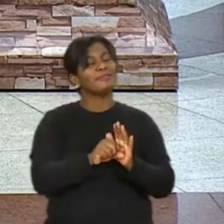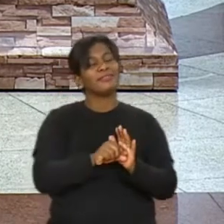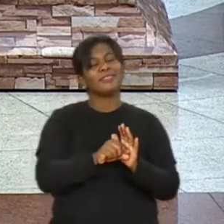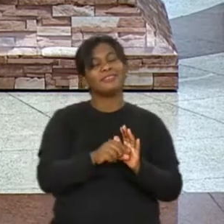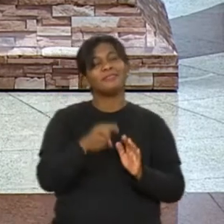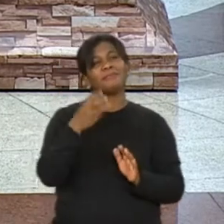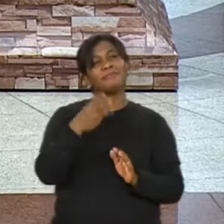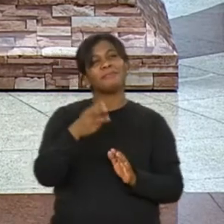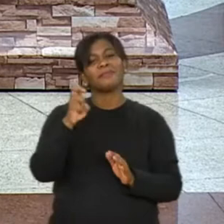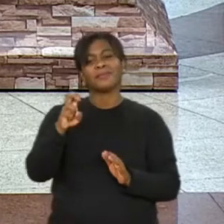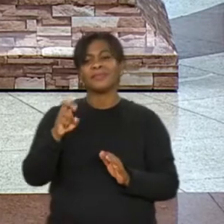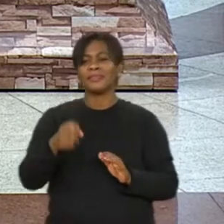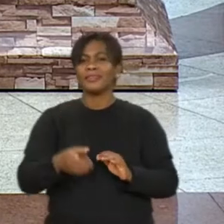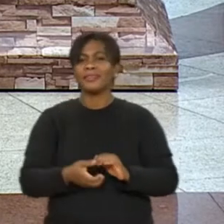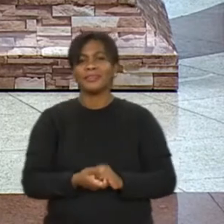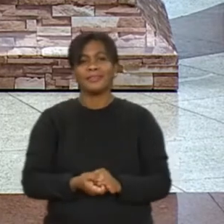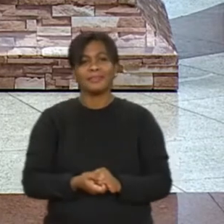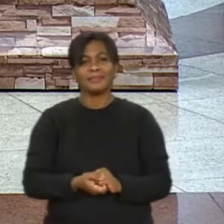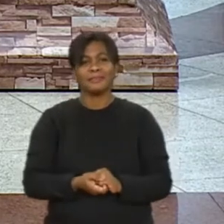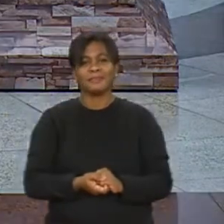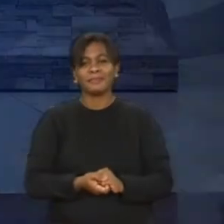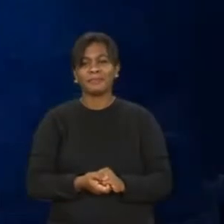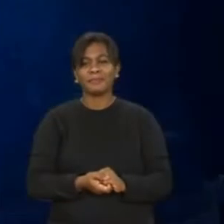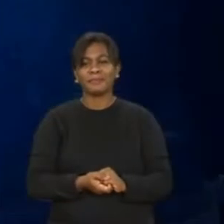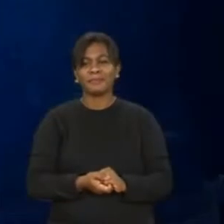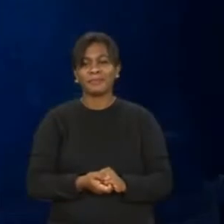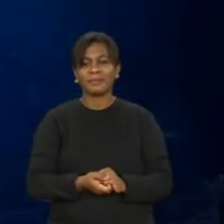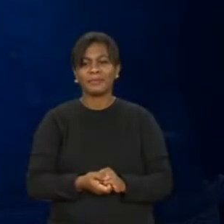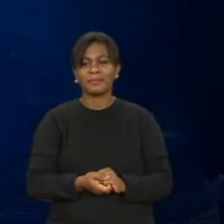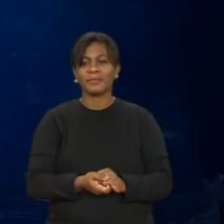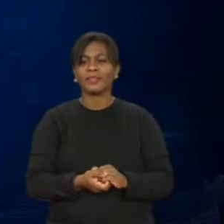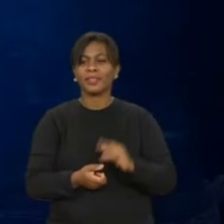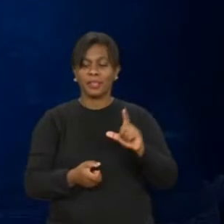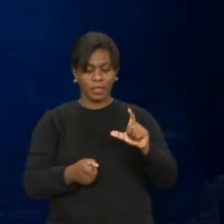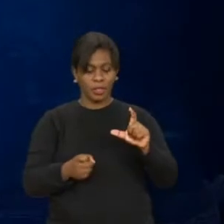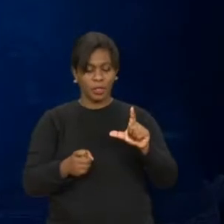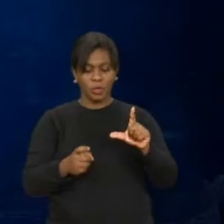22, 35, Lucas 22, 35, diz assim,